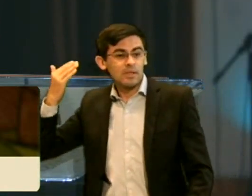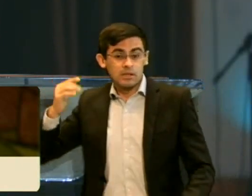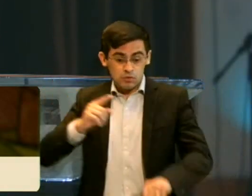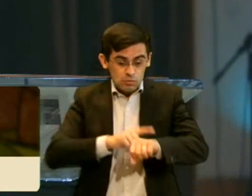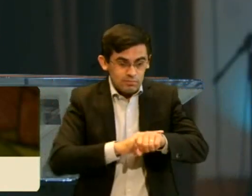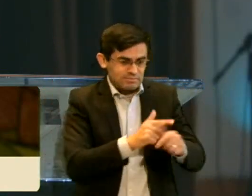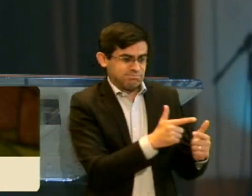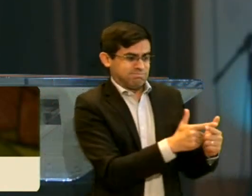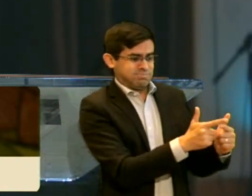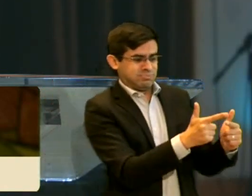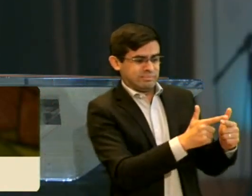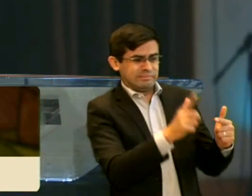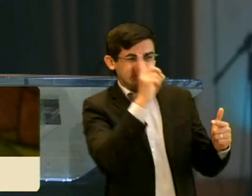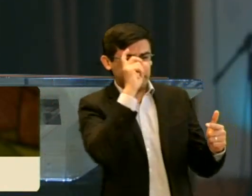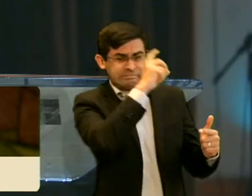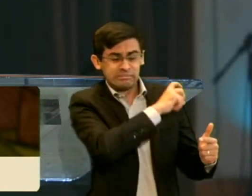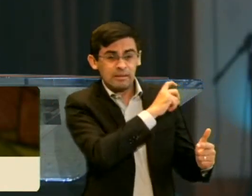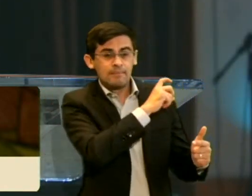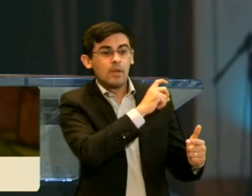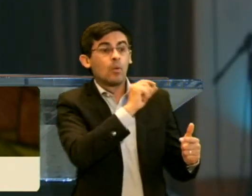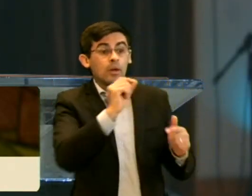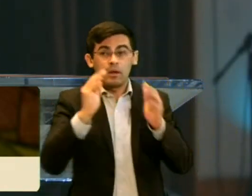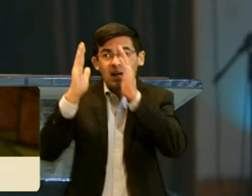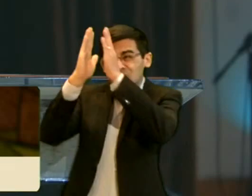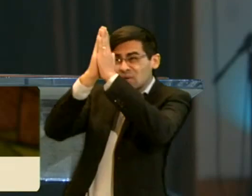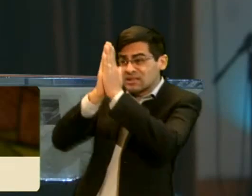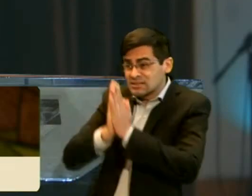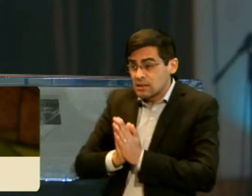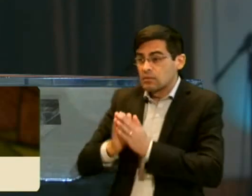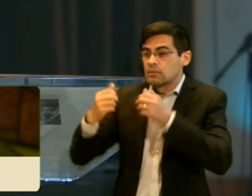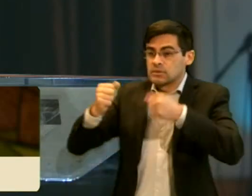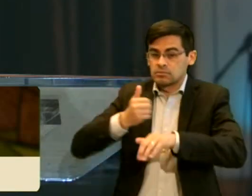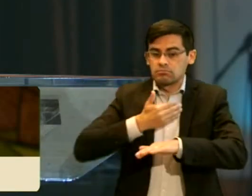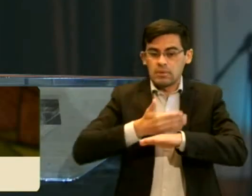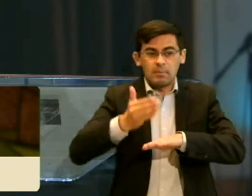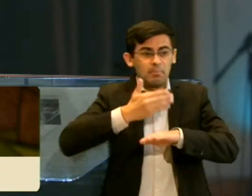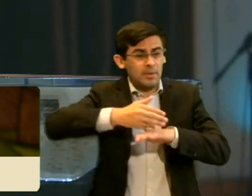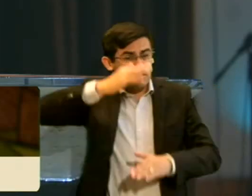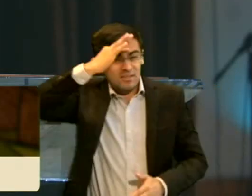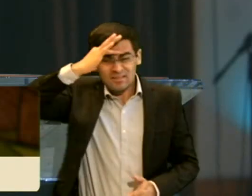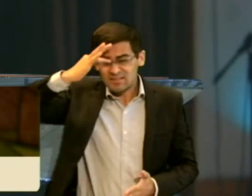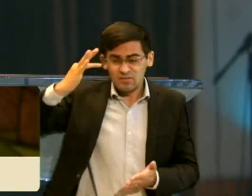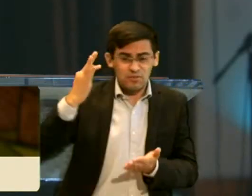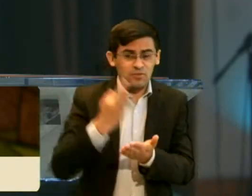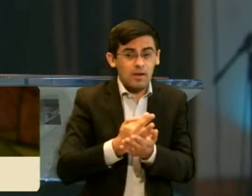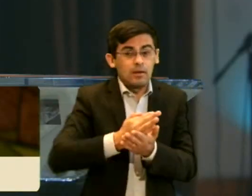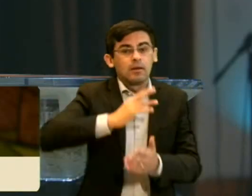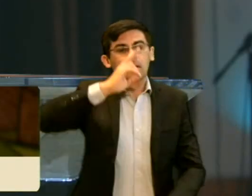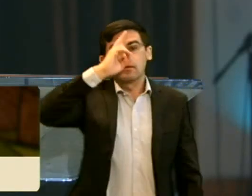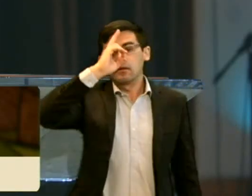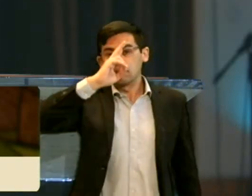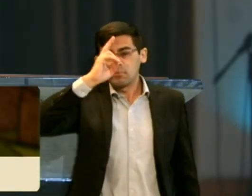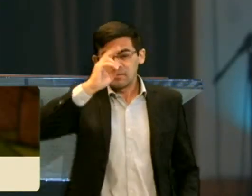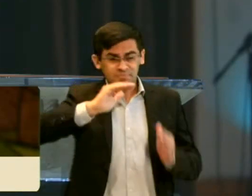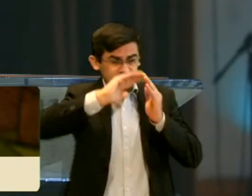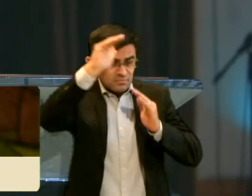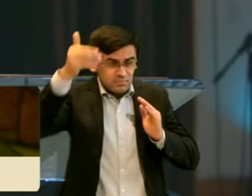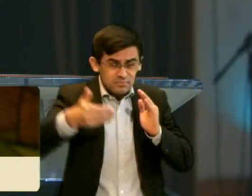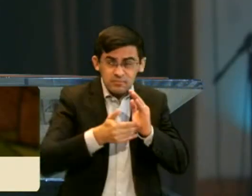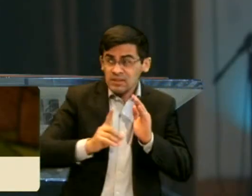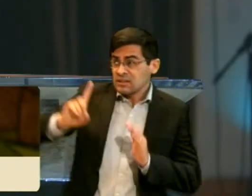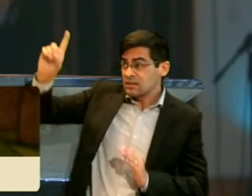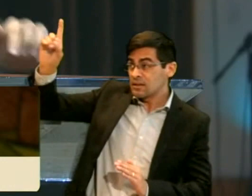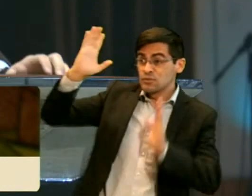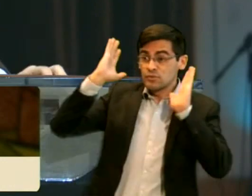de crise, a adoração precisa ser um exercício de fé que nos lembra das intervenções de Deus